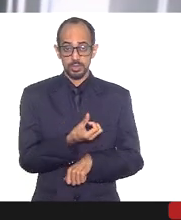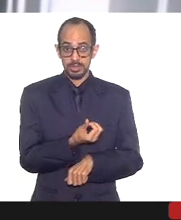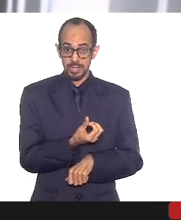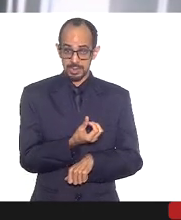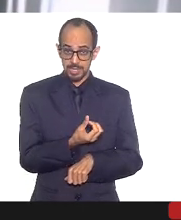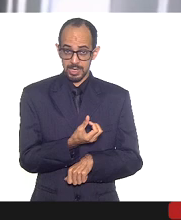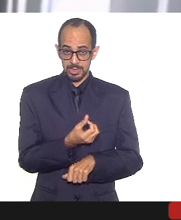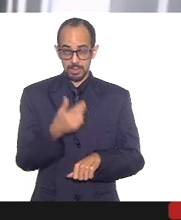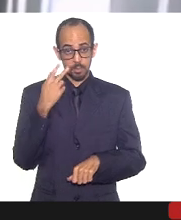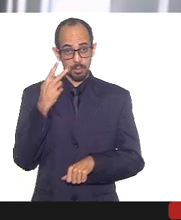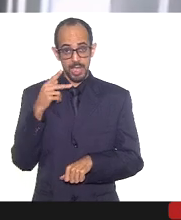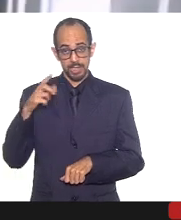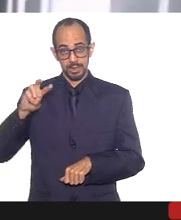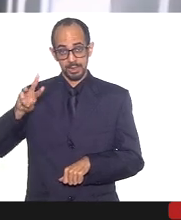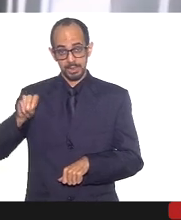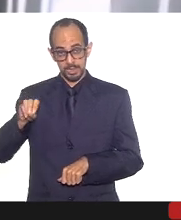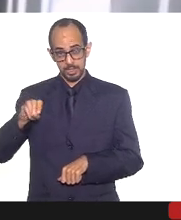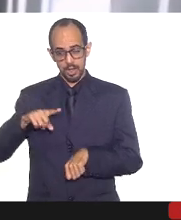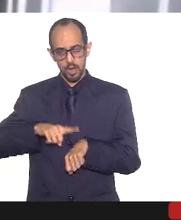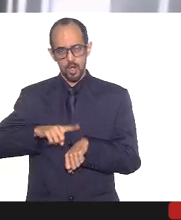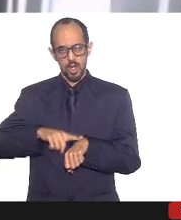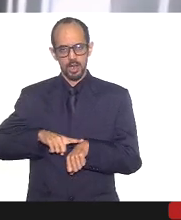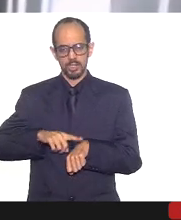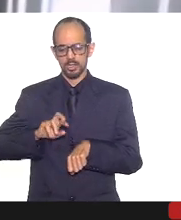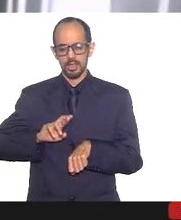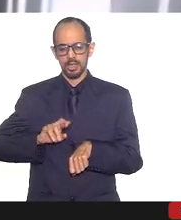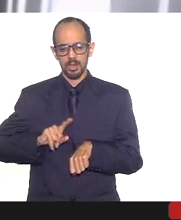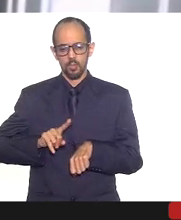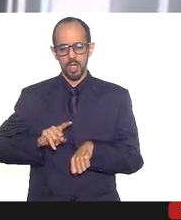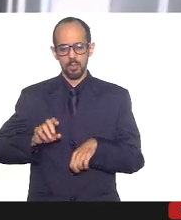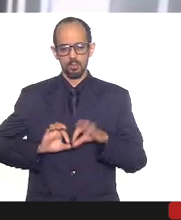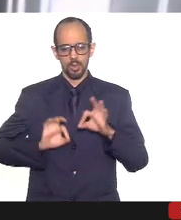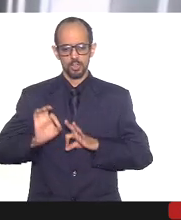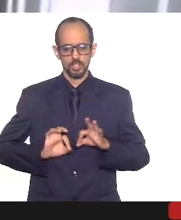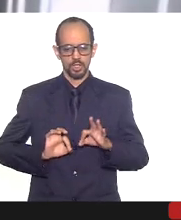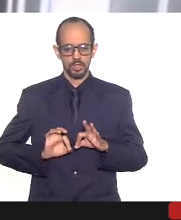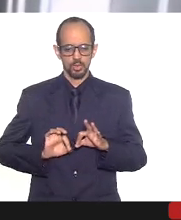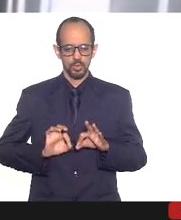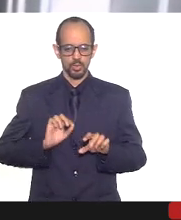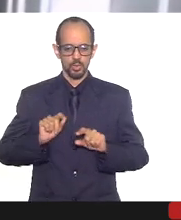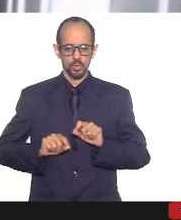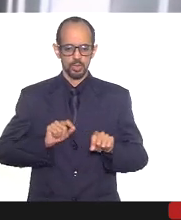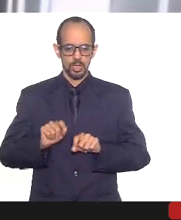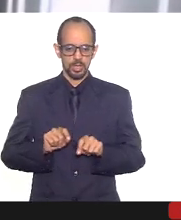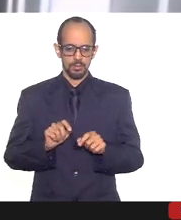horas, ele não é um projeto que foi, digamos assim,